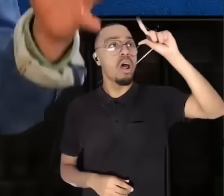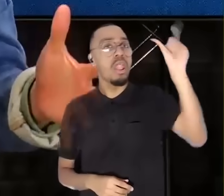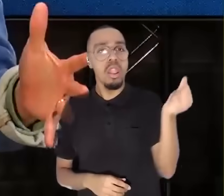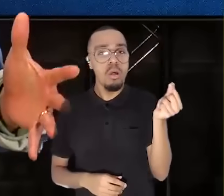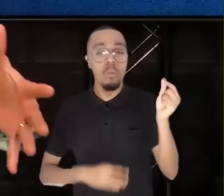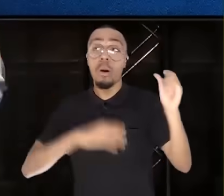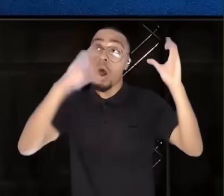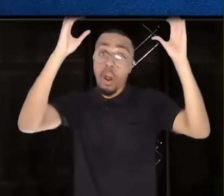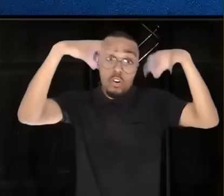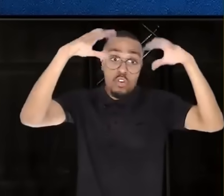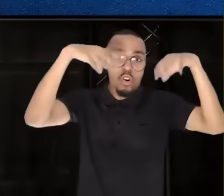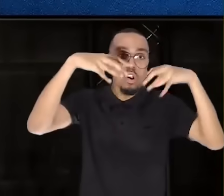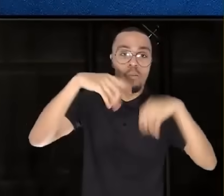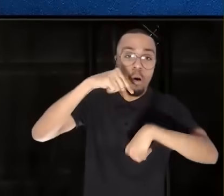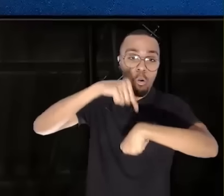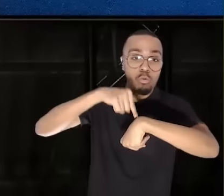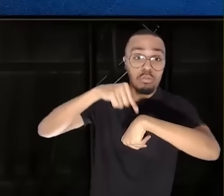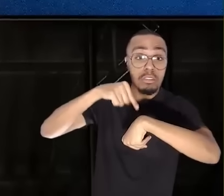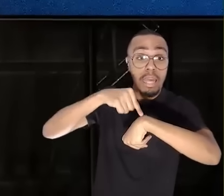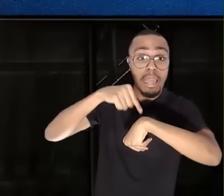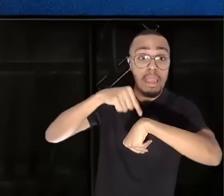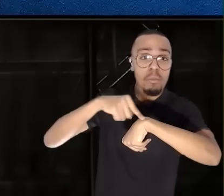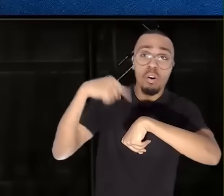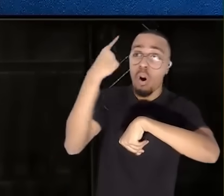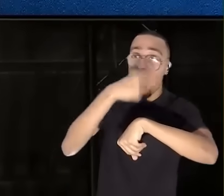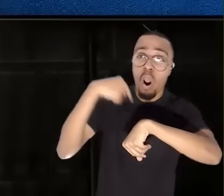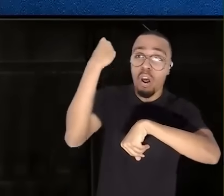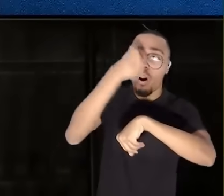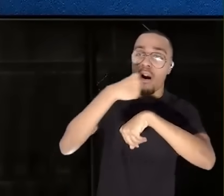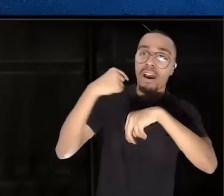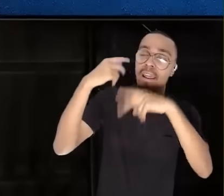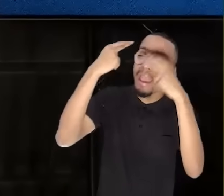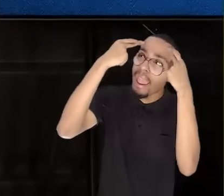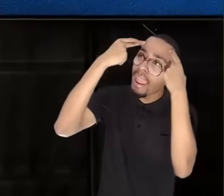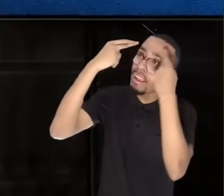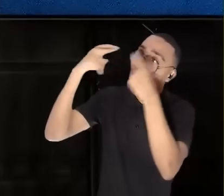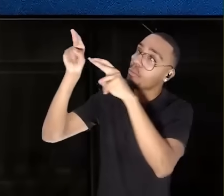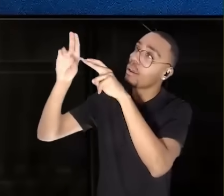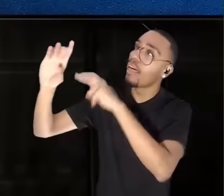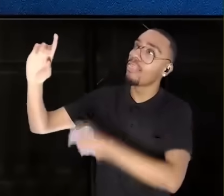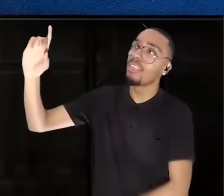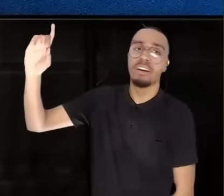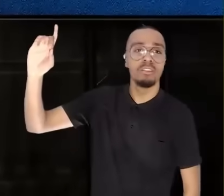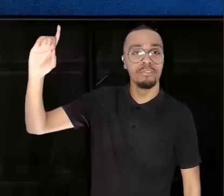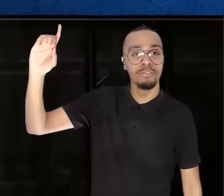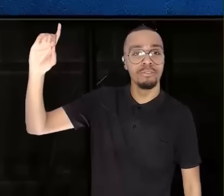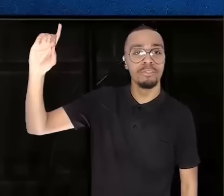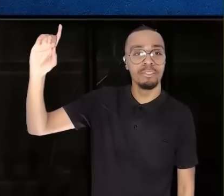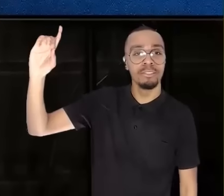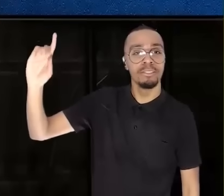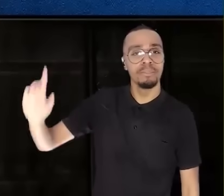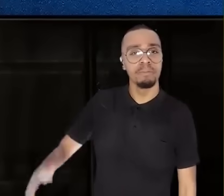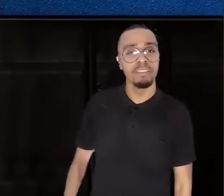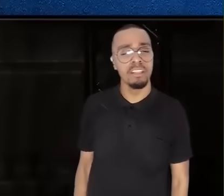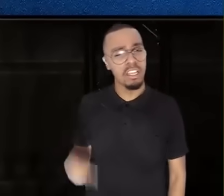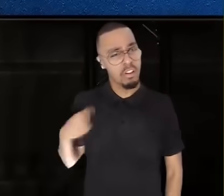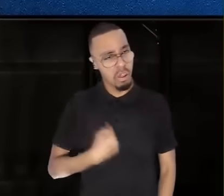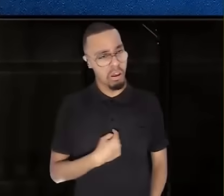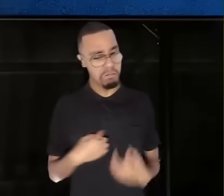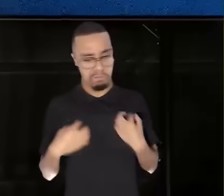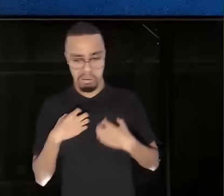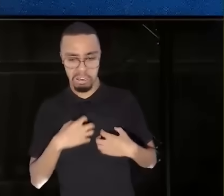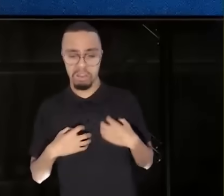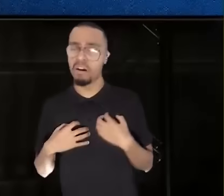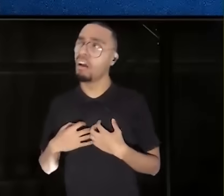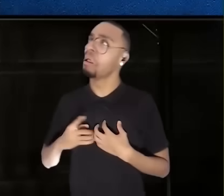é o tempo trabalhando para Deus. E nós estamos sempre tentando incomodá-lo, para dizer: